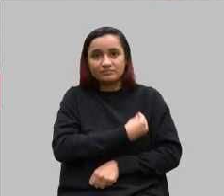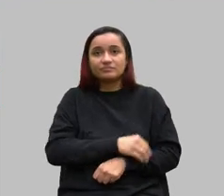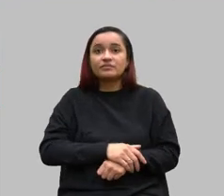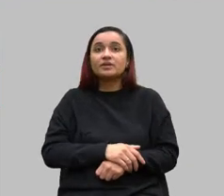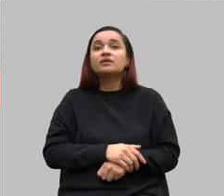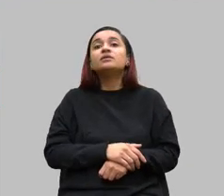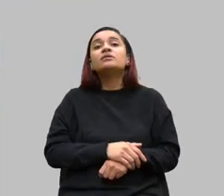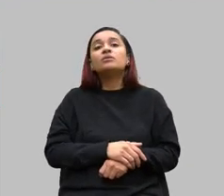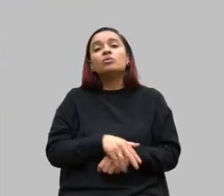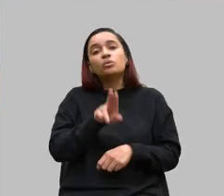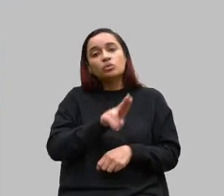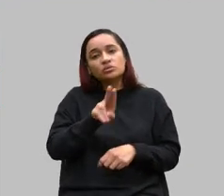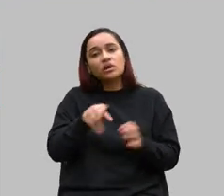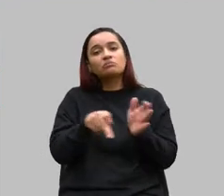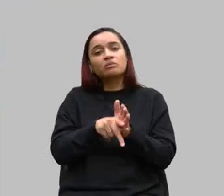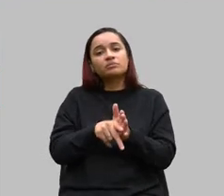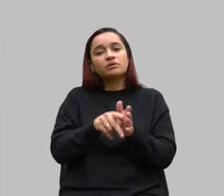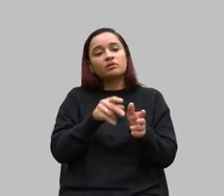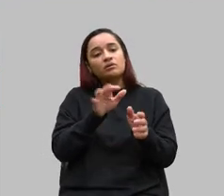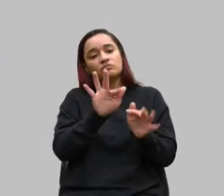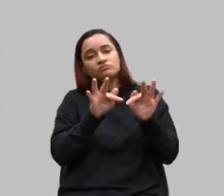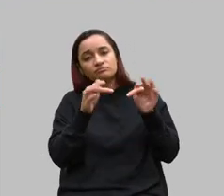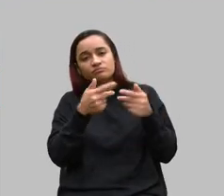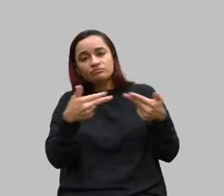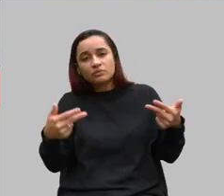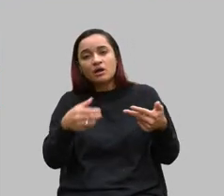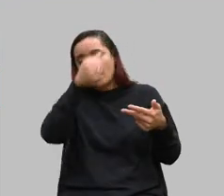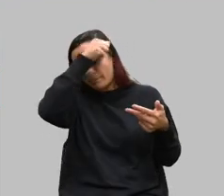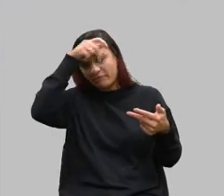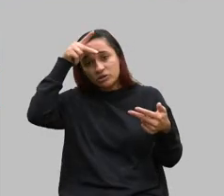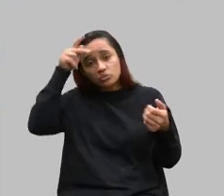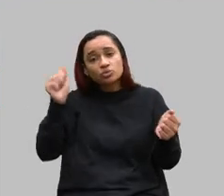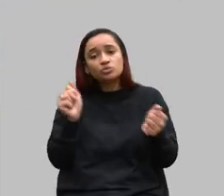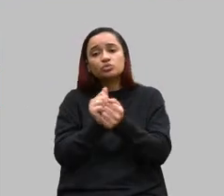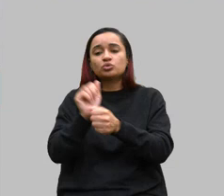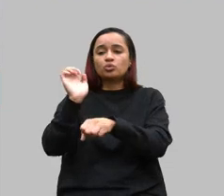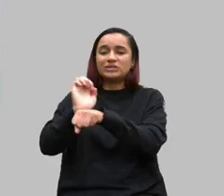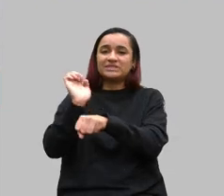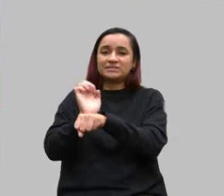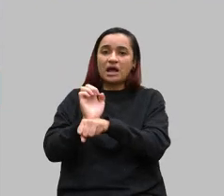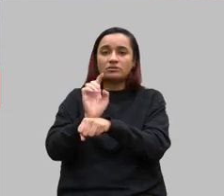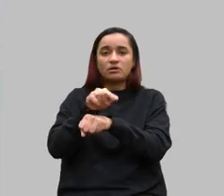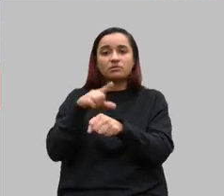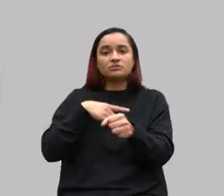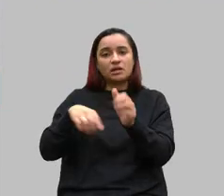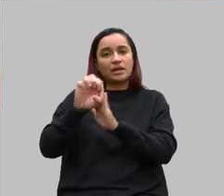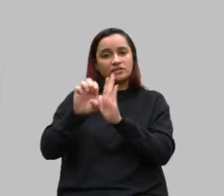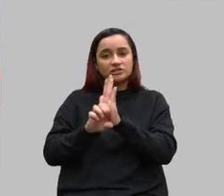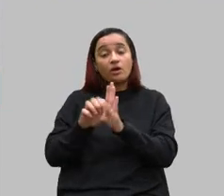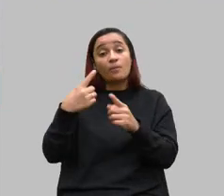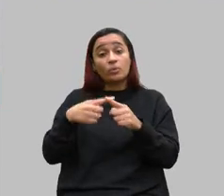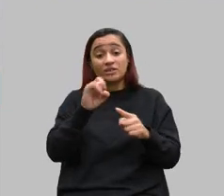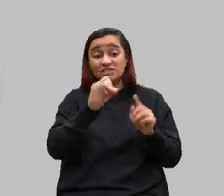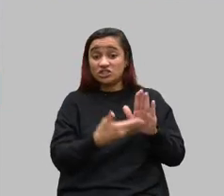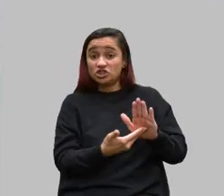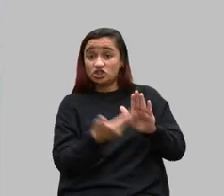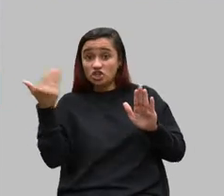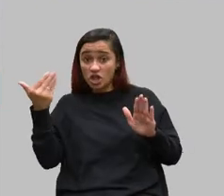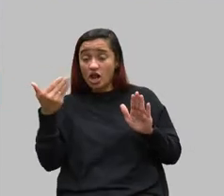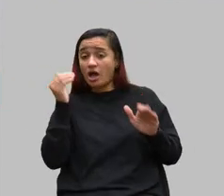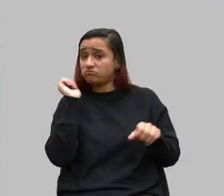terceiros convênio com a prefeitura com o estado com conforme consta do edital pois sua retirada de circulação